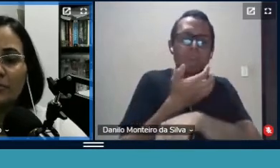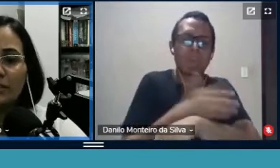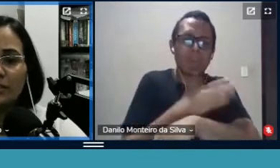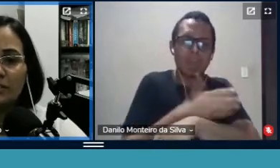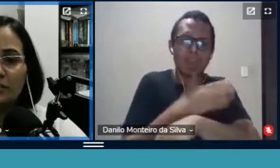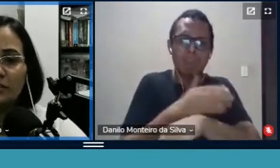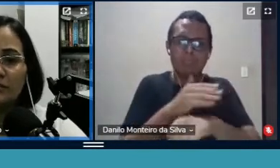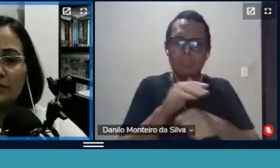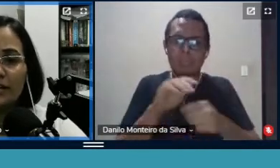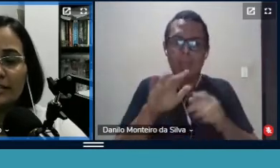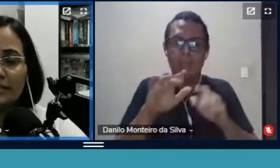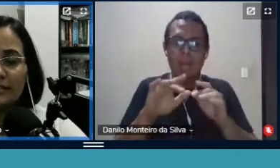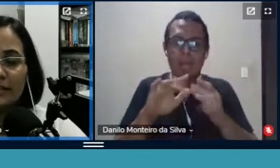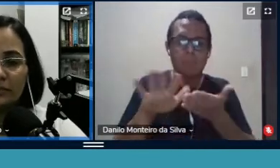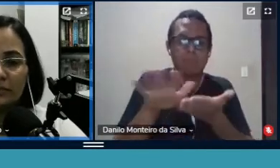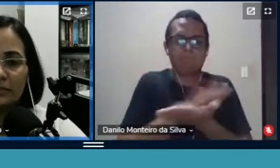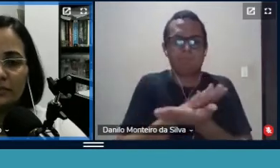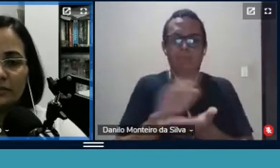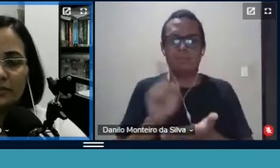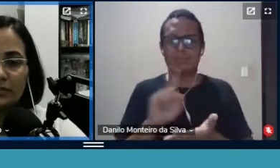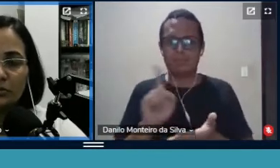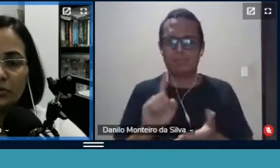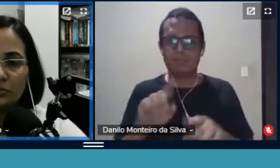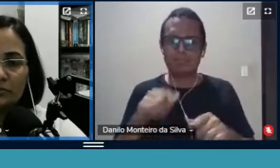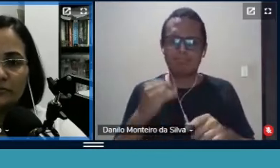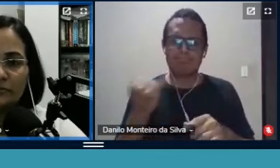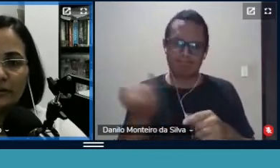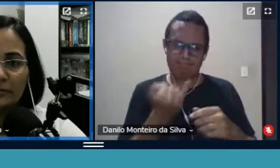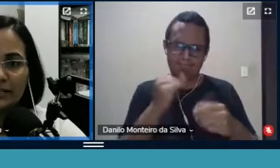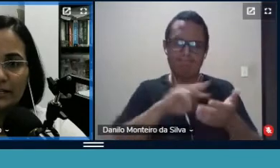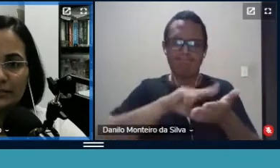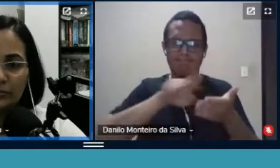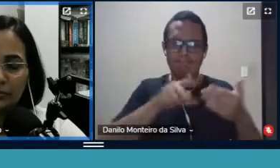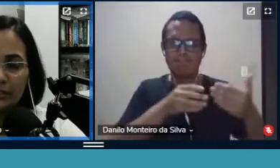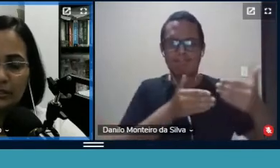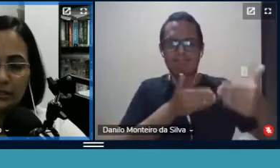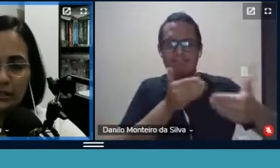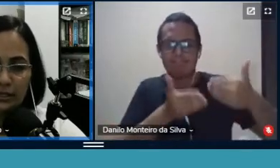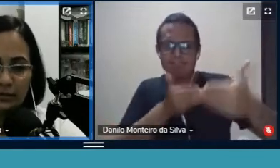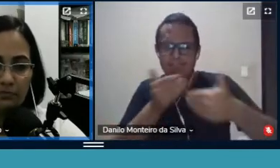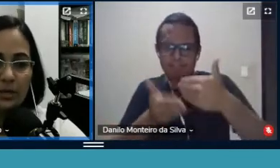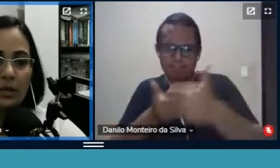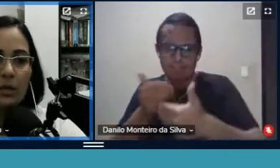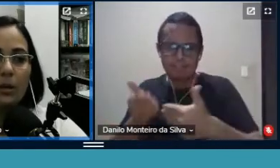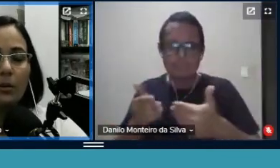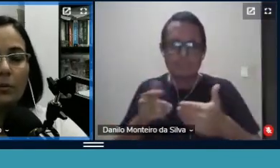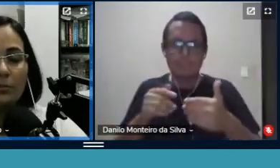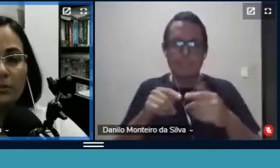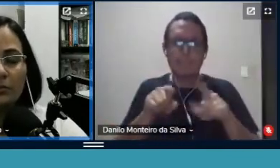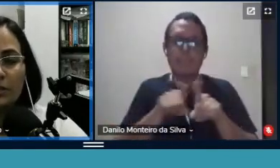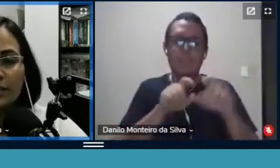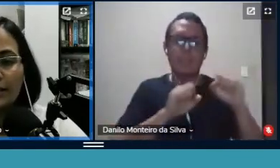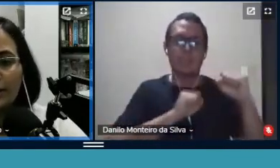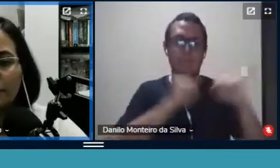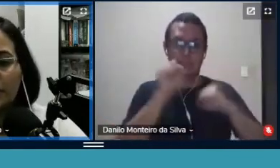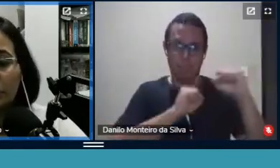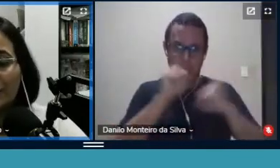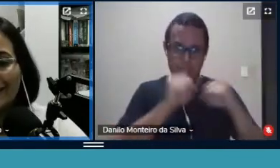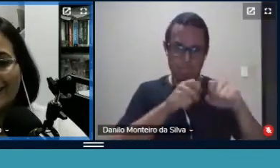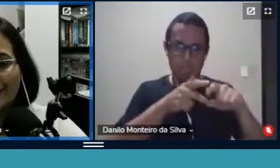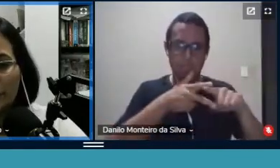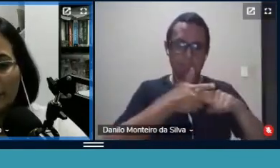Eles são importantes em várias etapas, tanto de fabricação mecânica, como também